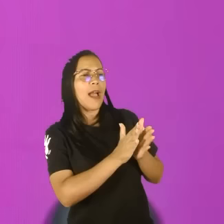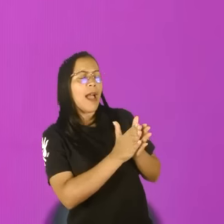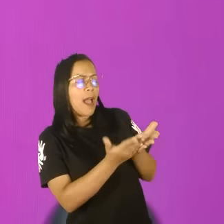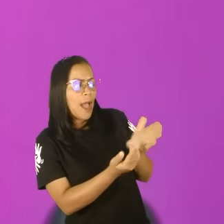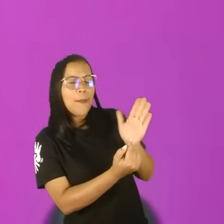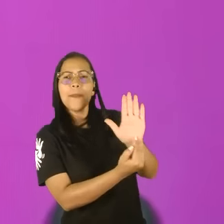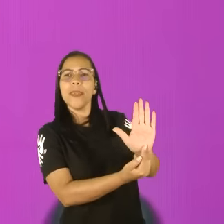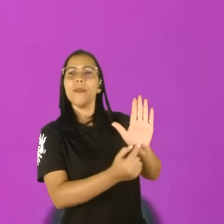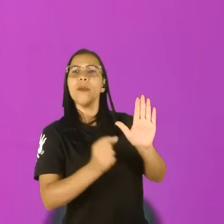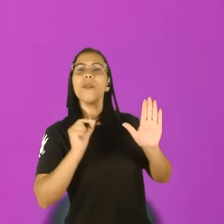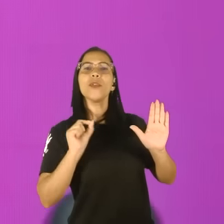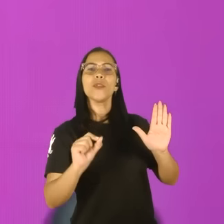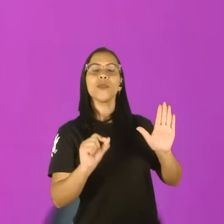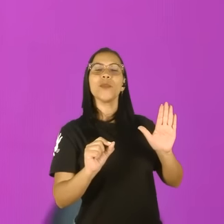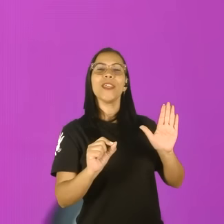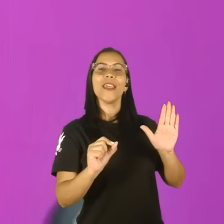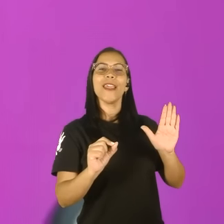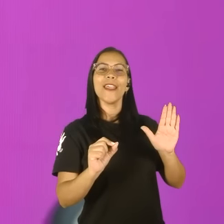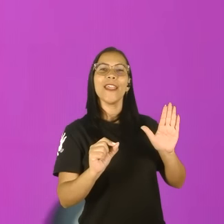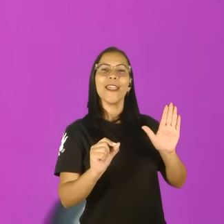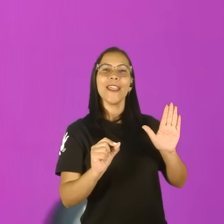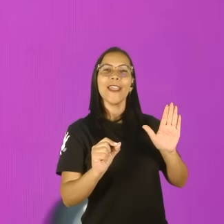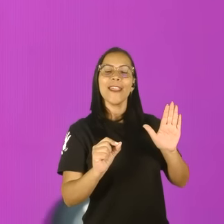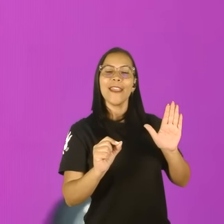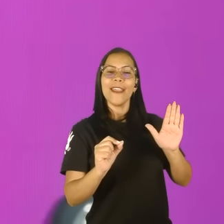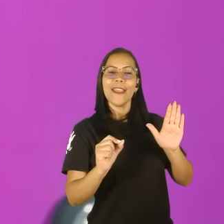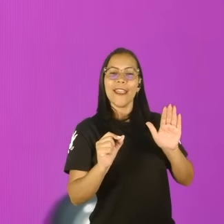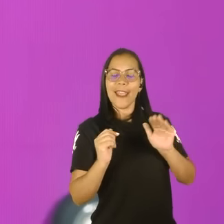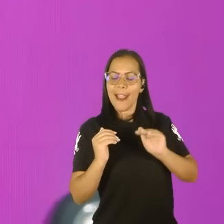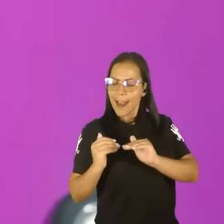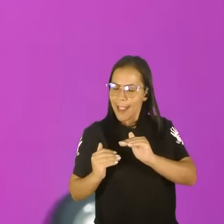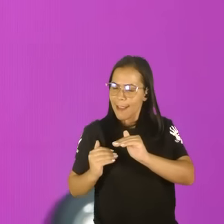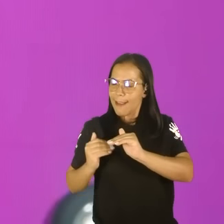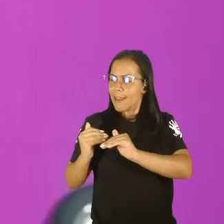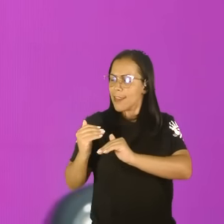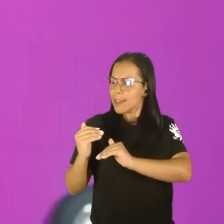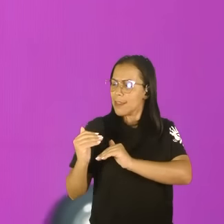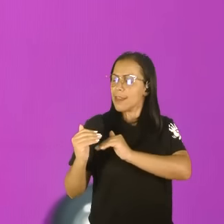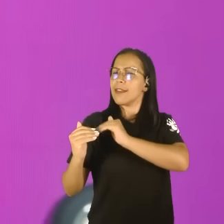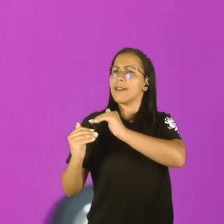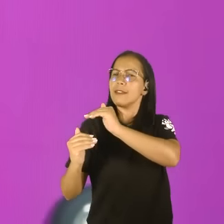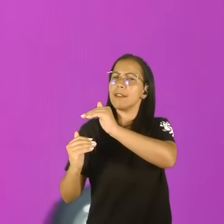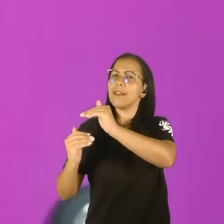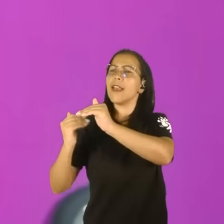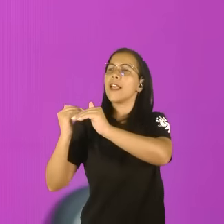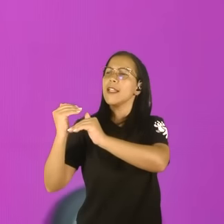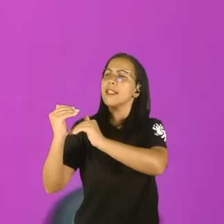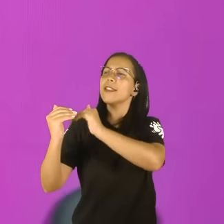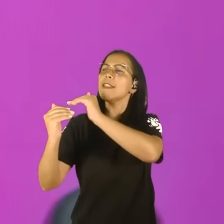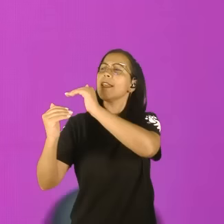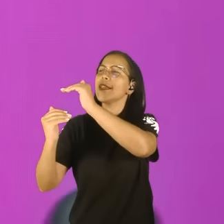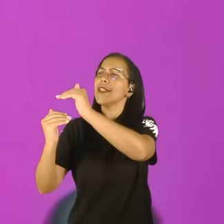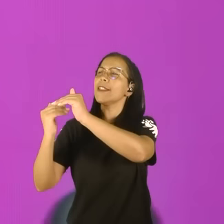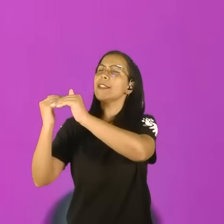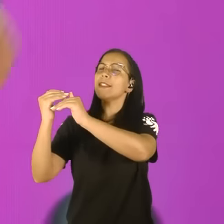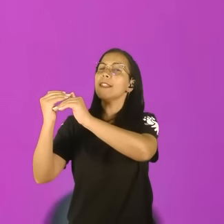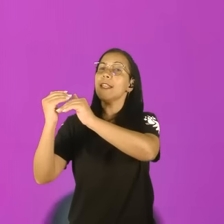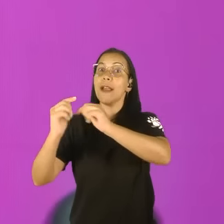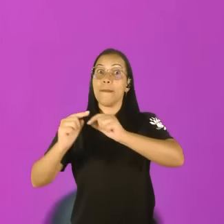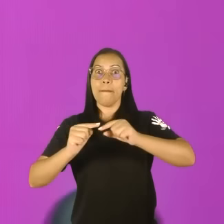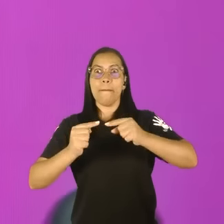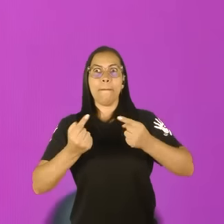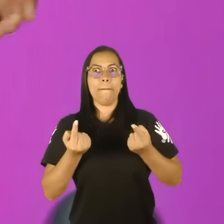ele crescia e se robustecia, se desenvolvia no espírito até o dia que Deus o